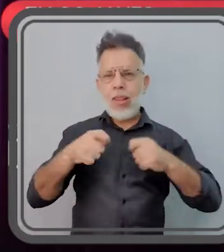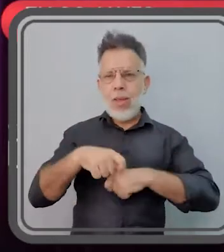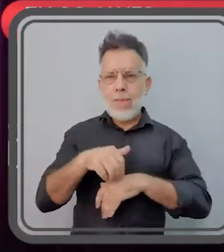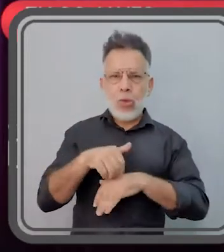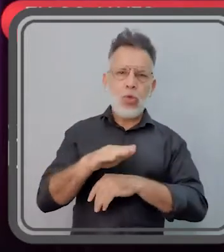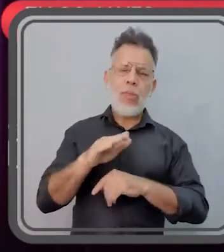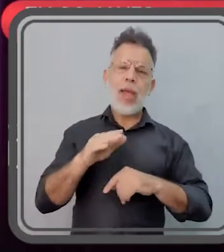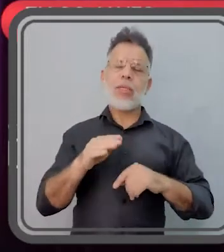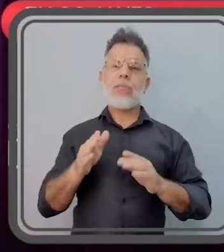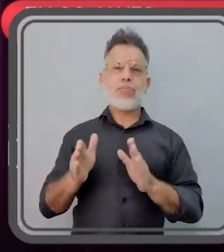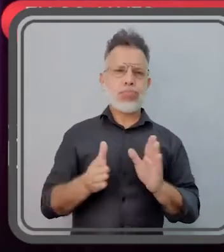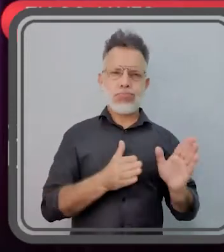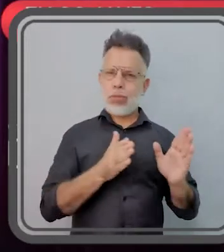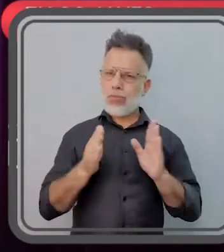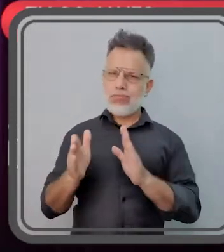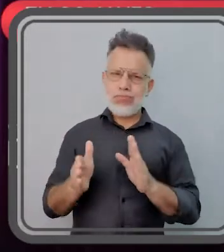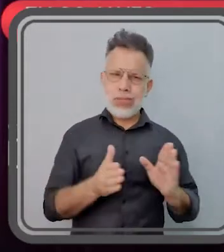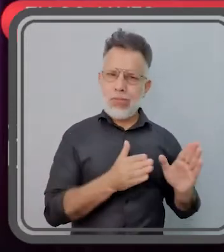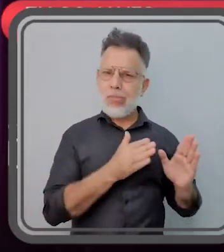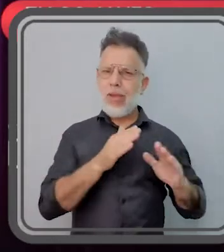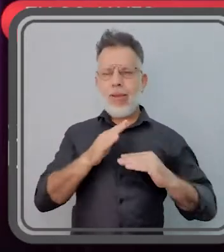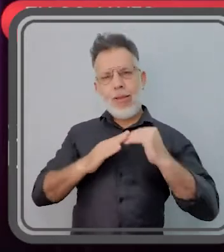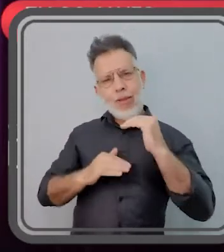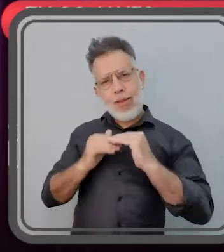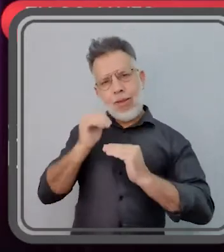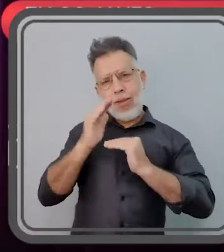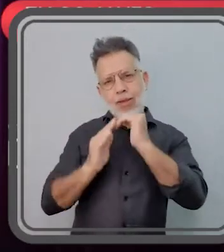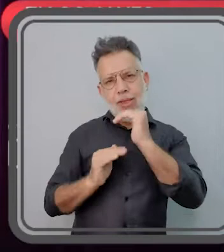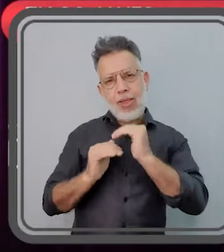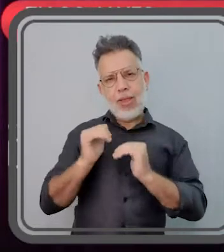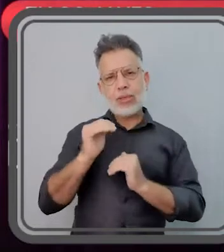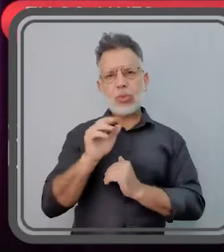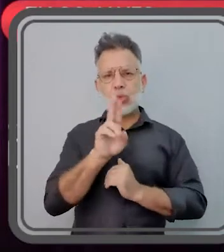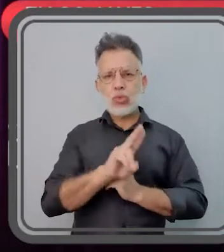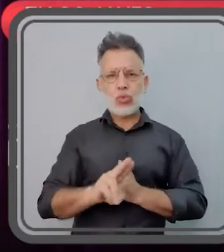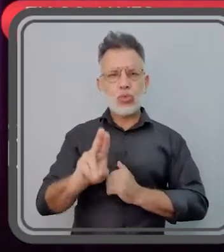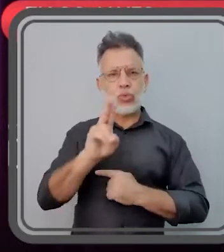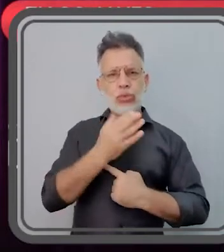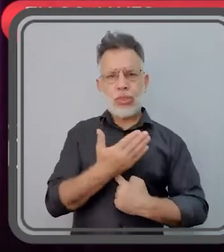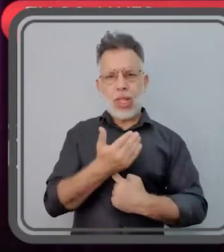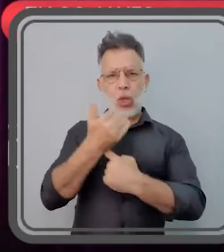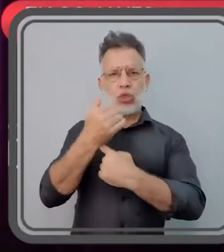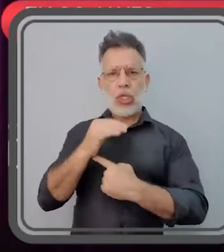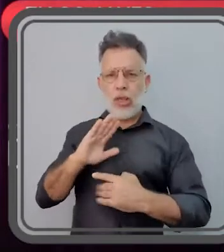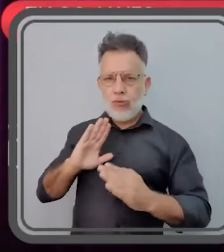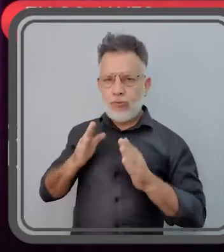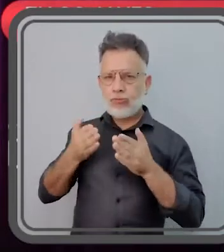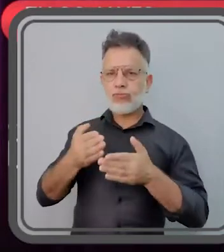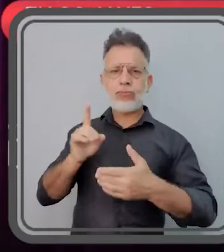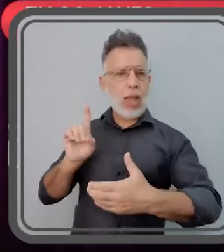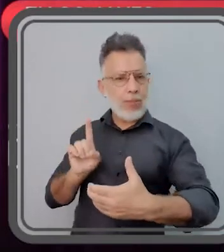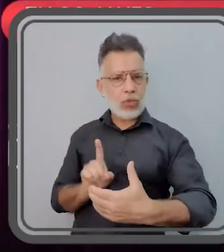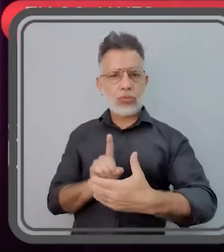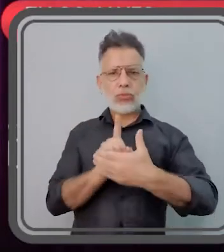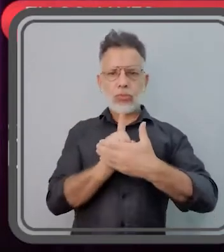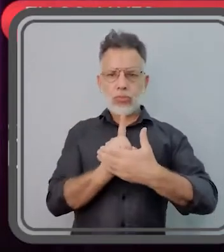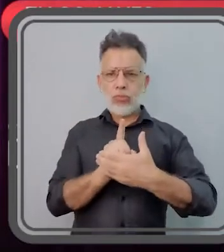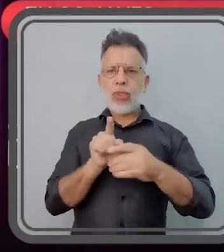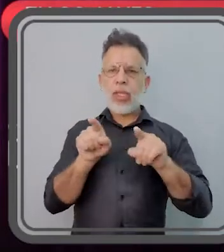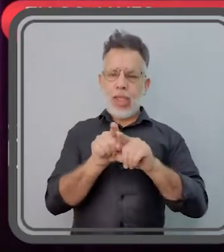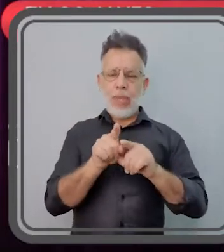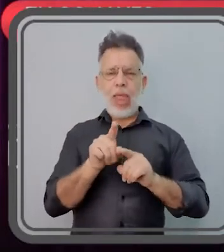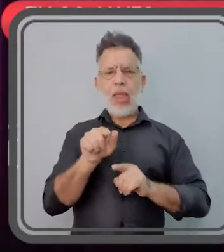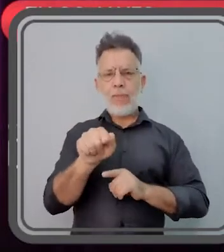mais produtividade, criando uso de tecnologia para nossos clientes. E para